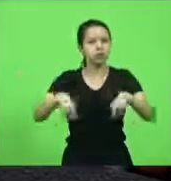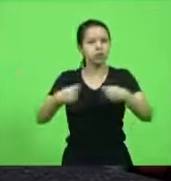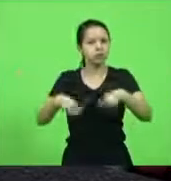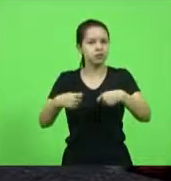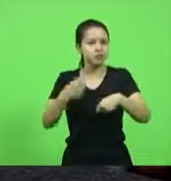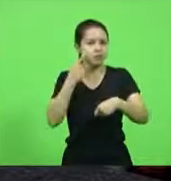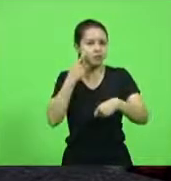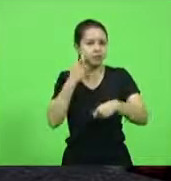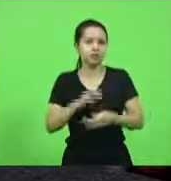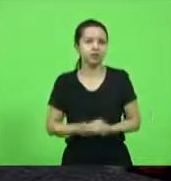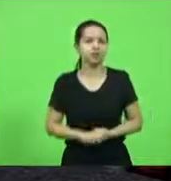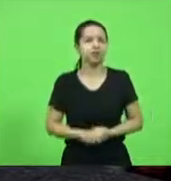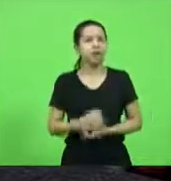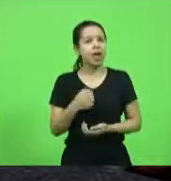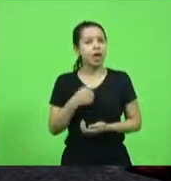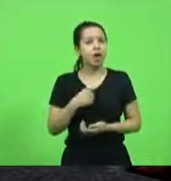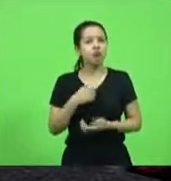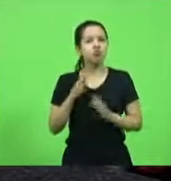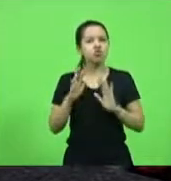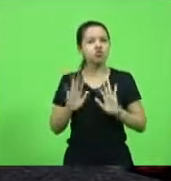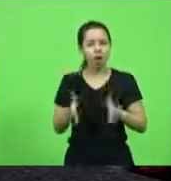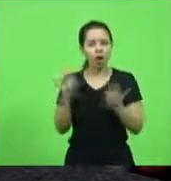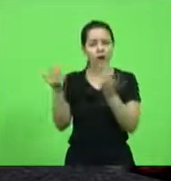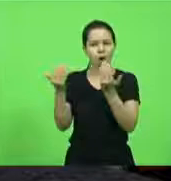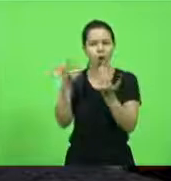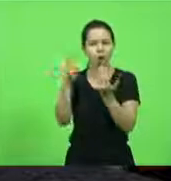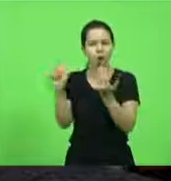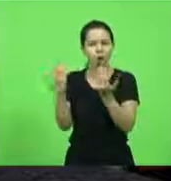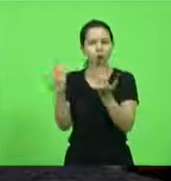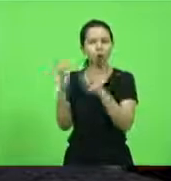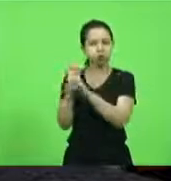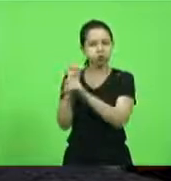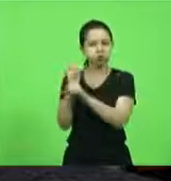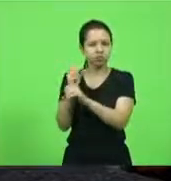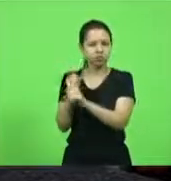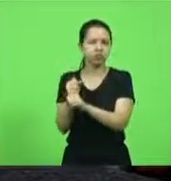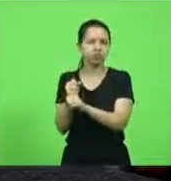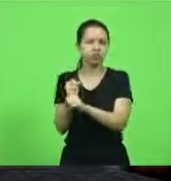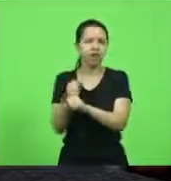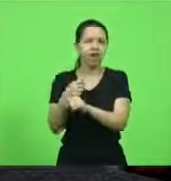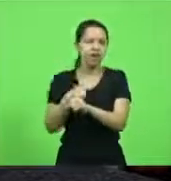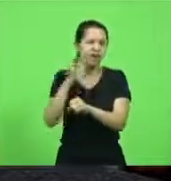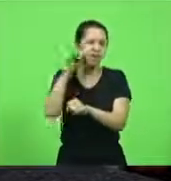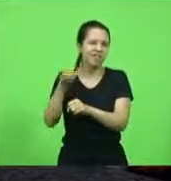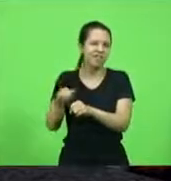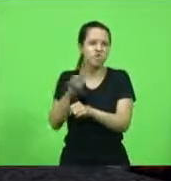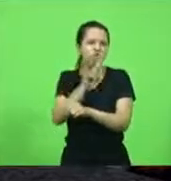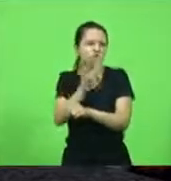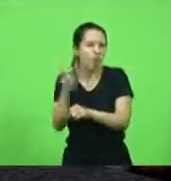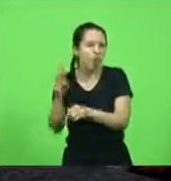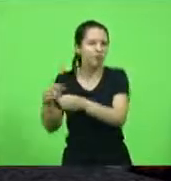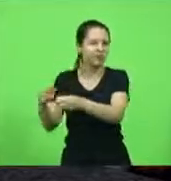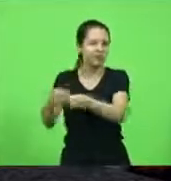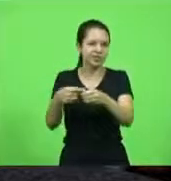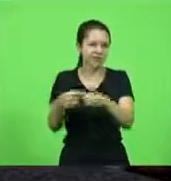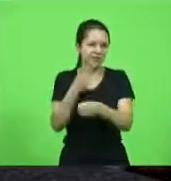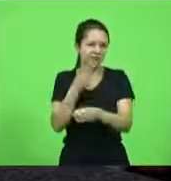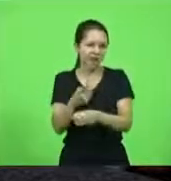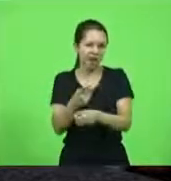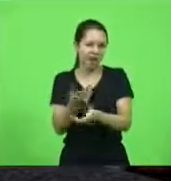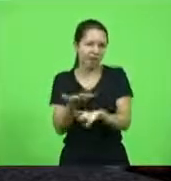esses dias, um dado município, deputado Lima. Eu evito citar aqui municípios o nome, para não parecer que eu estou